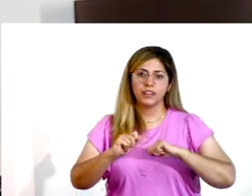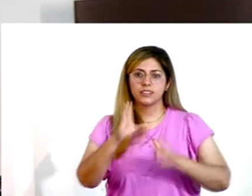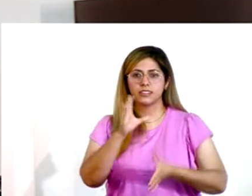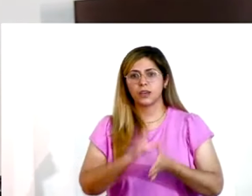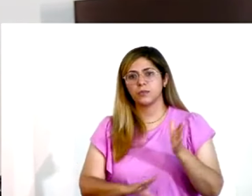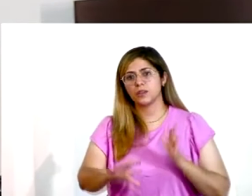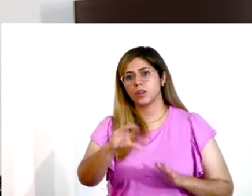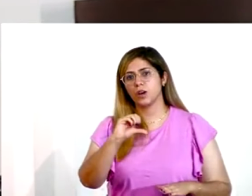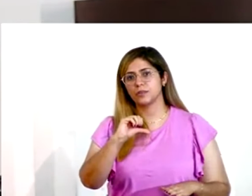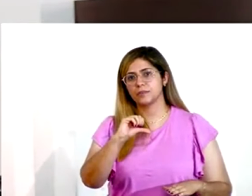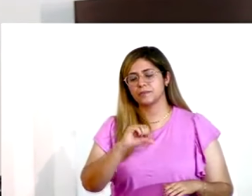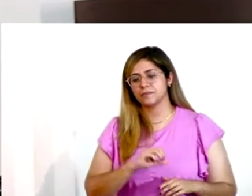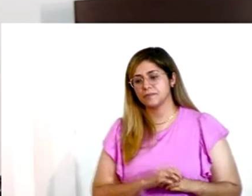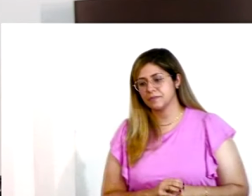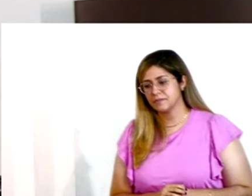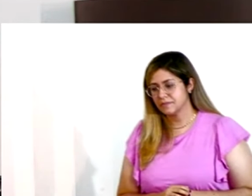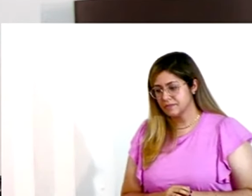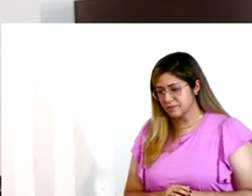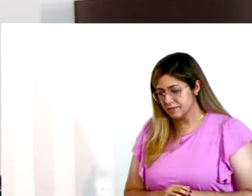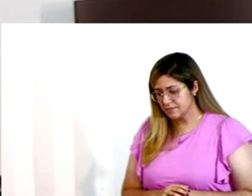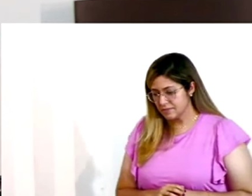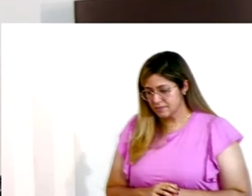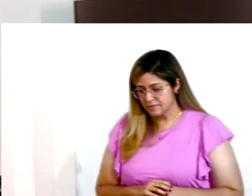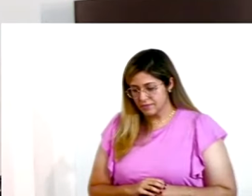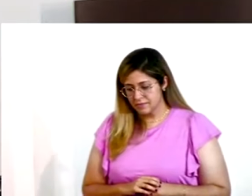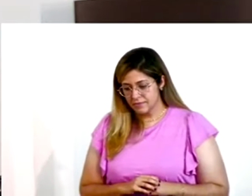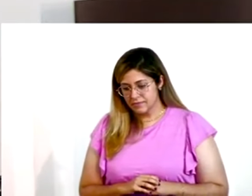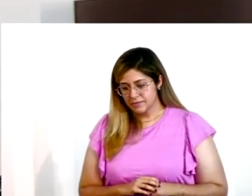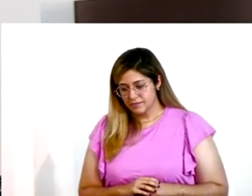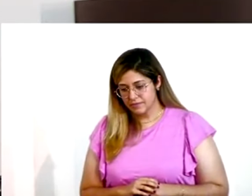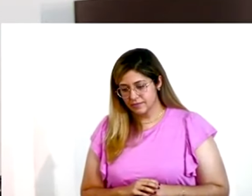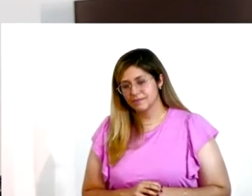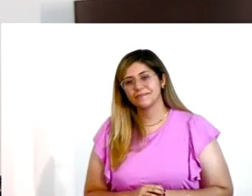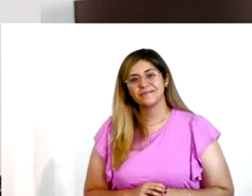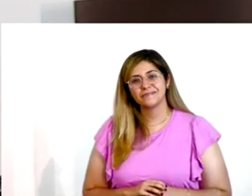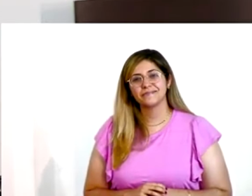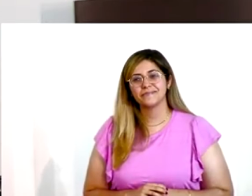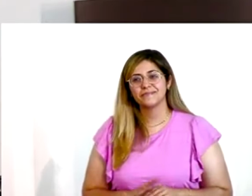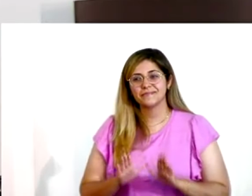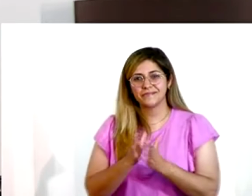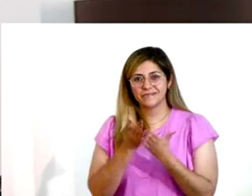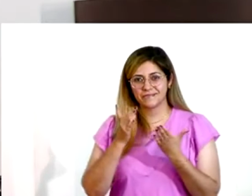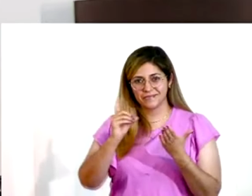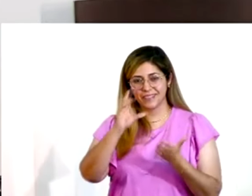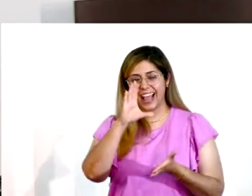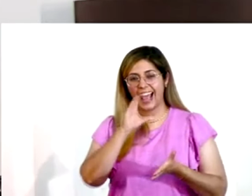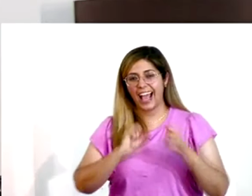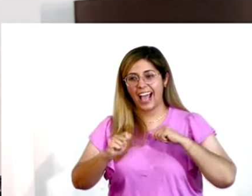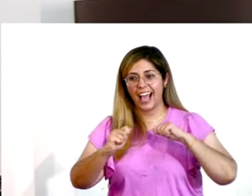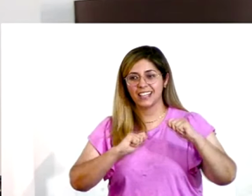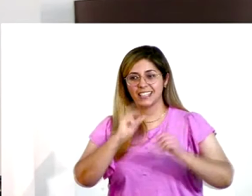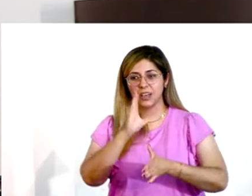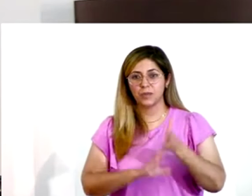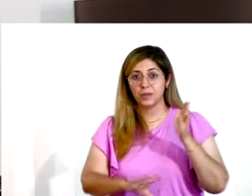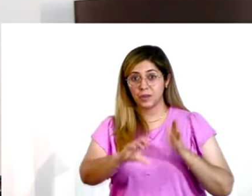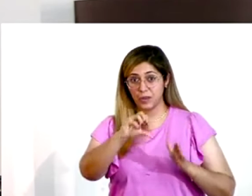capítulo 9. Atos dos Apóstolos, capítulo 9, por favor. Hoje nós